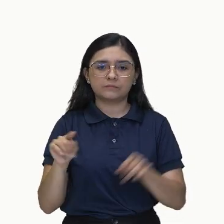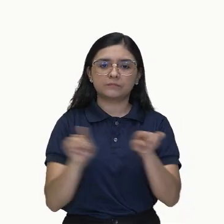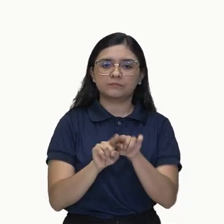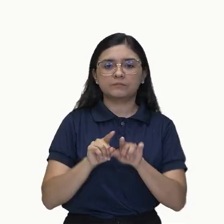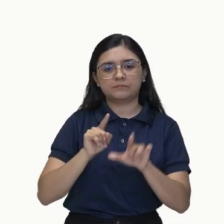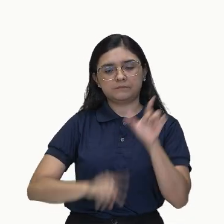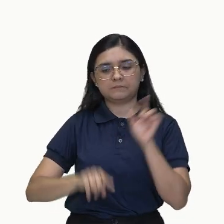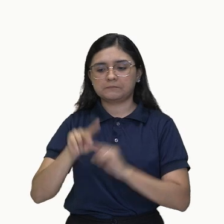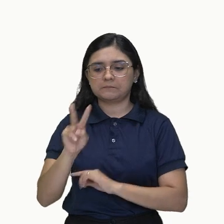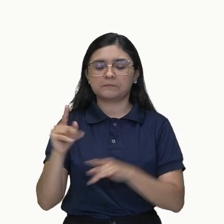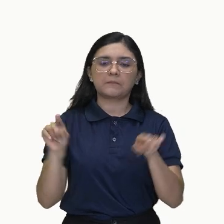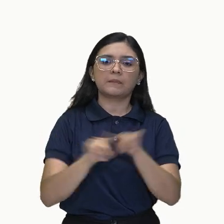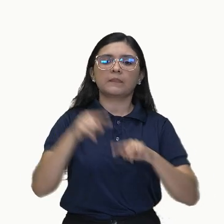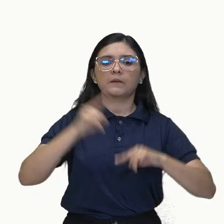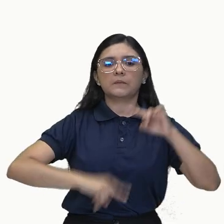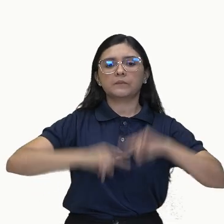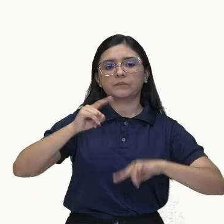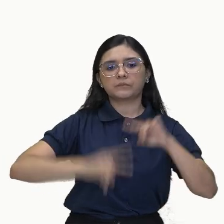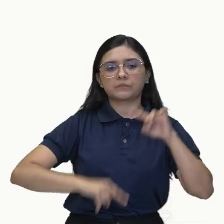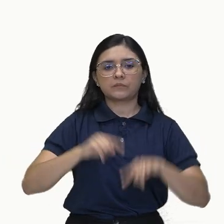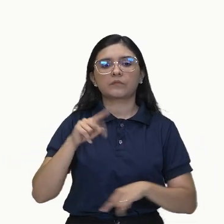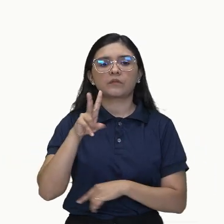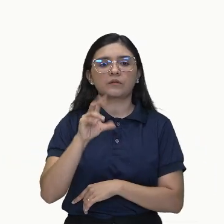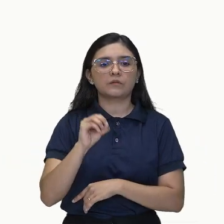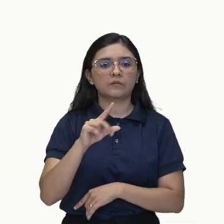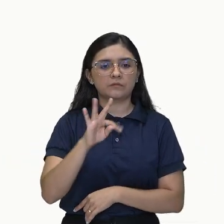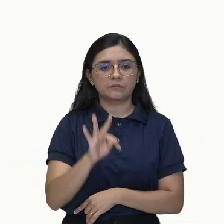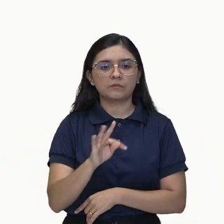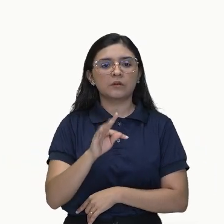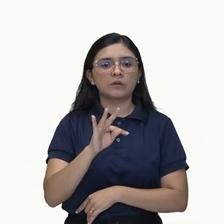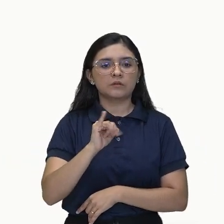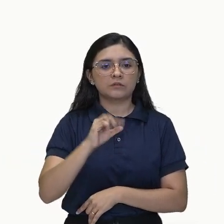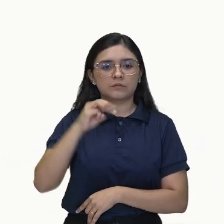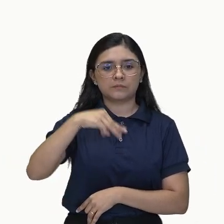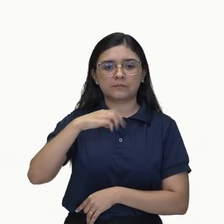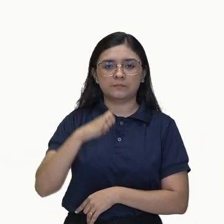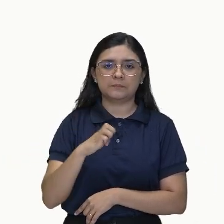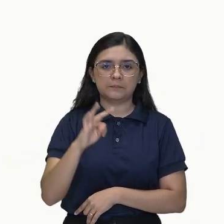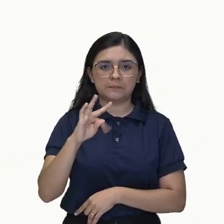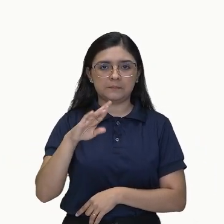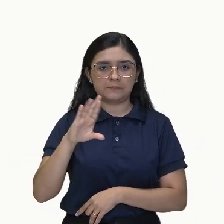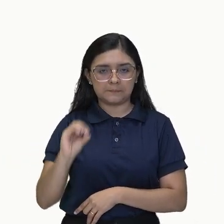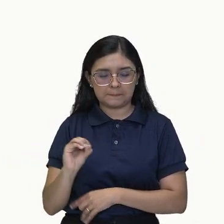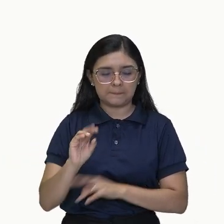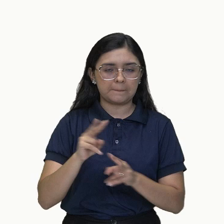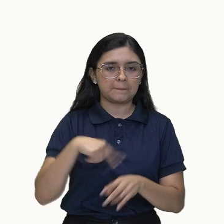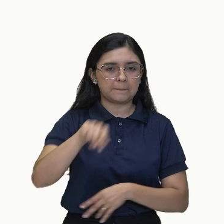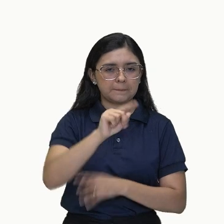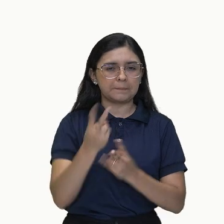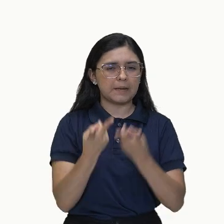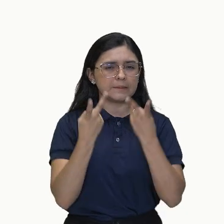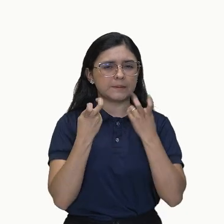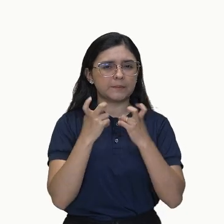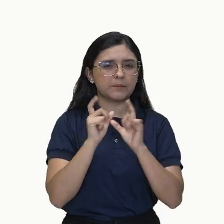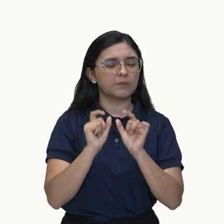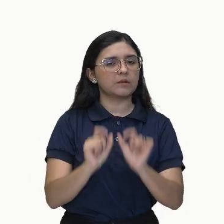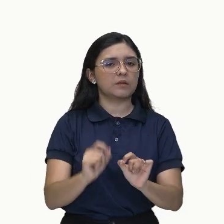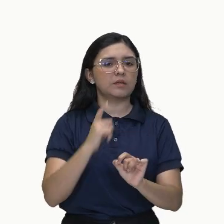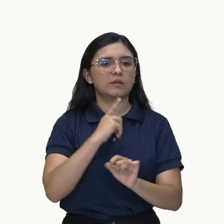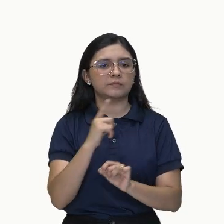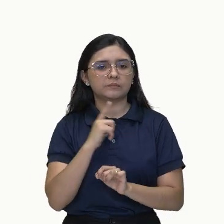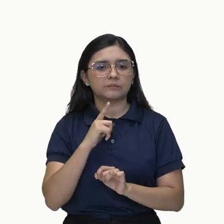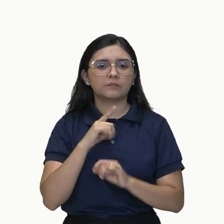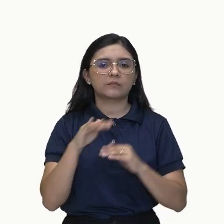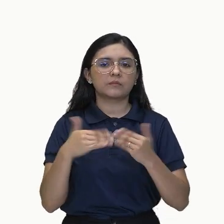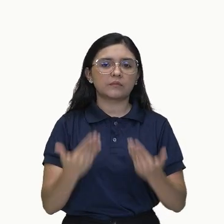de medição é o voltímetro. Aí você percebe que as